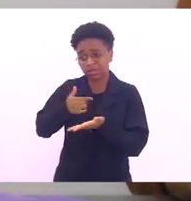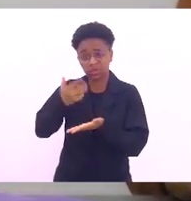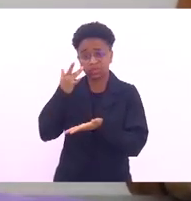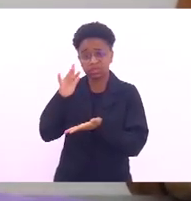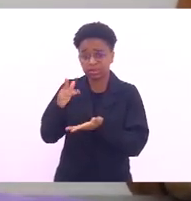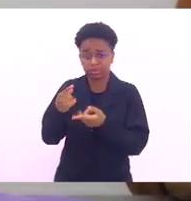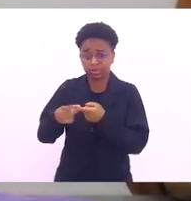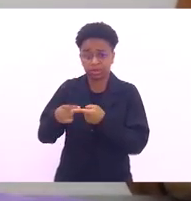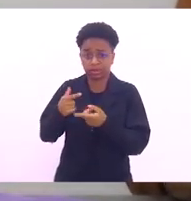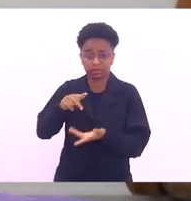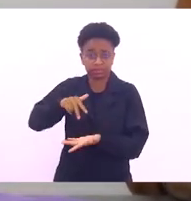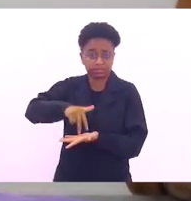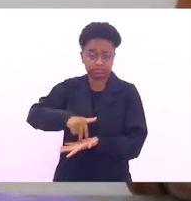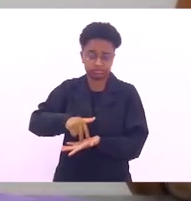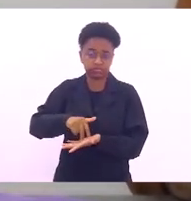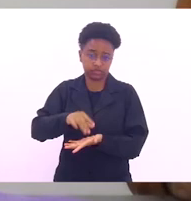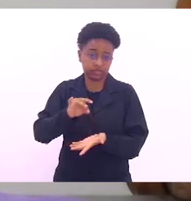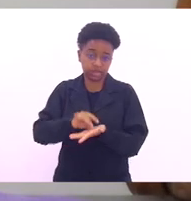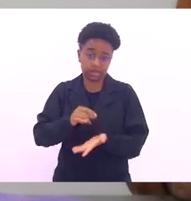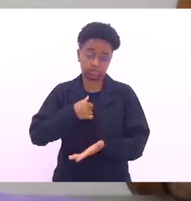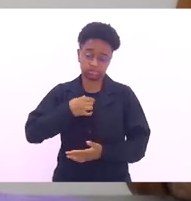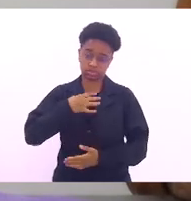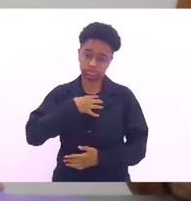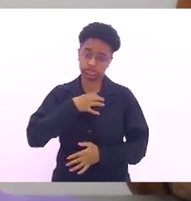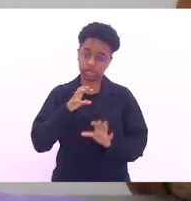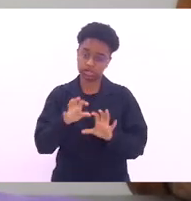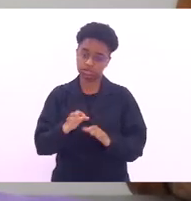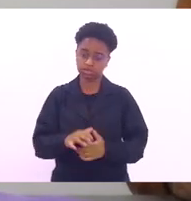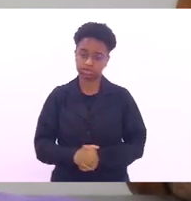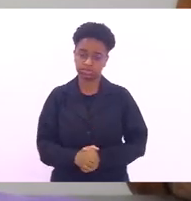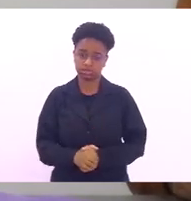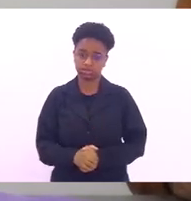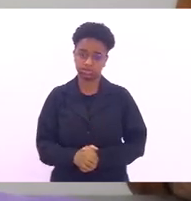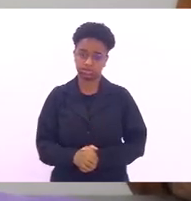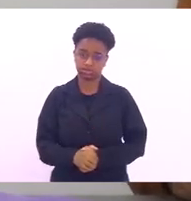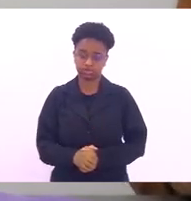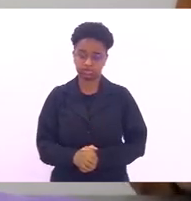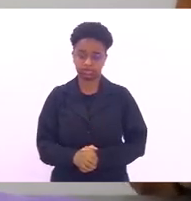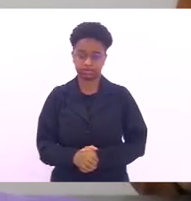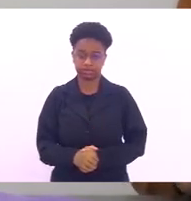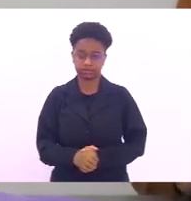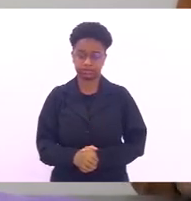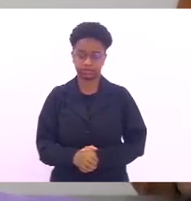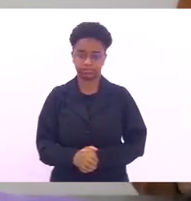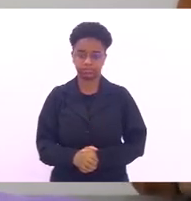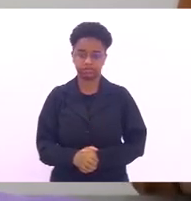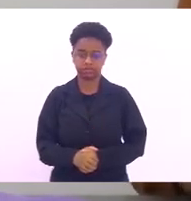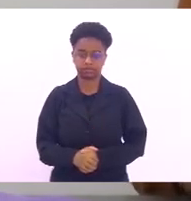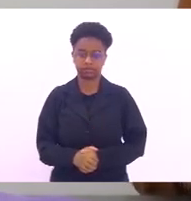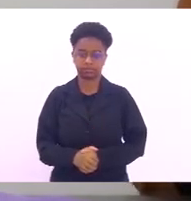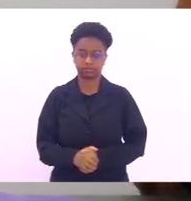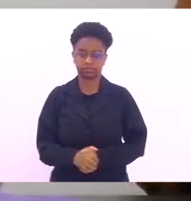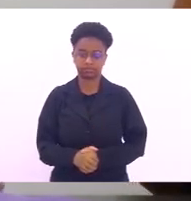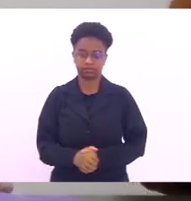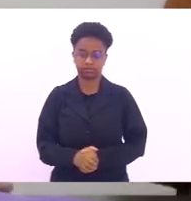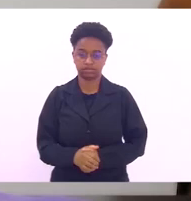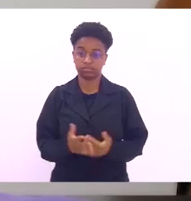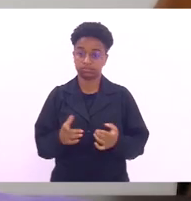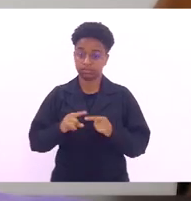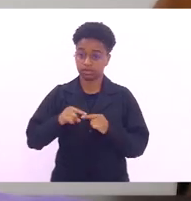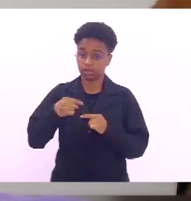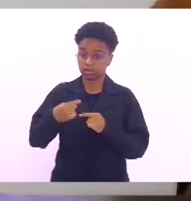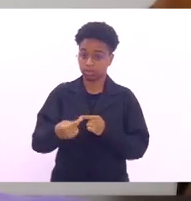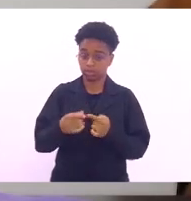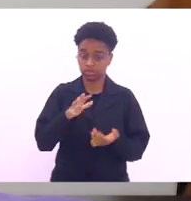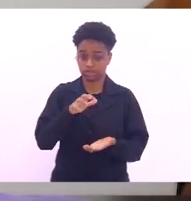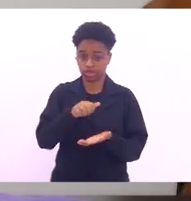eu vim fazer aqui era esse sentimento que eu tive quando eu fui atendida na dentro do centro tá E aí só depois do